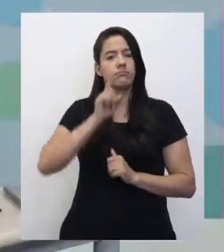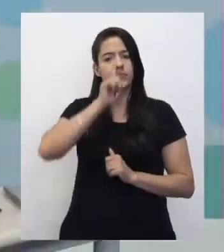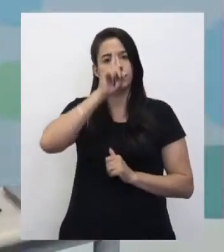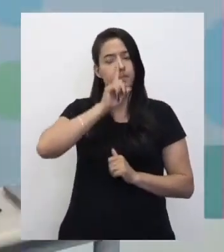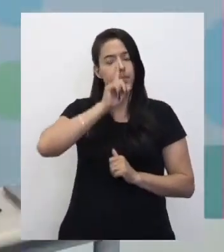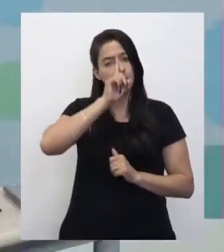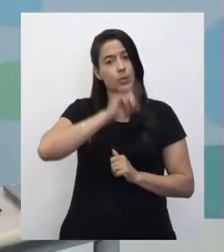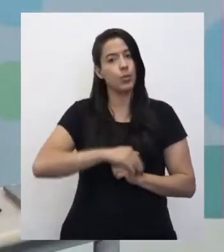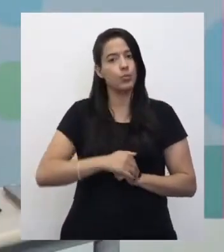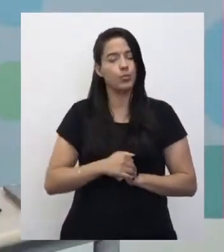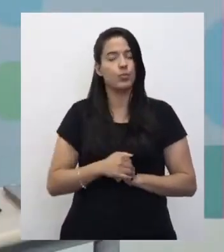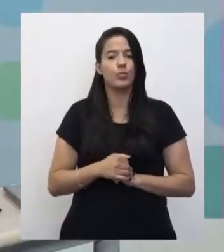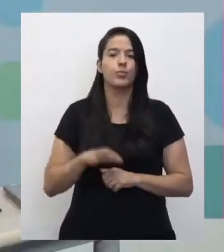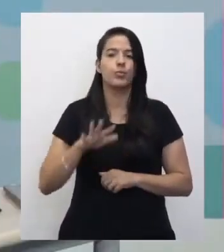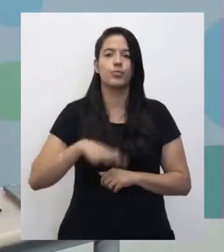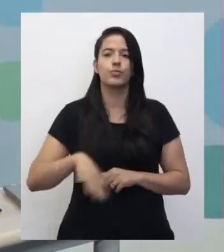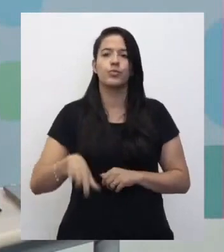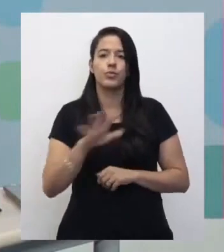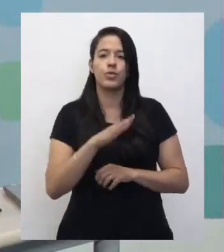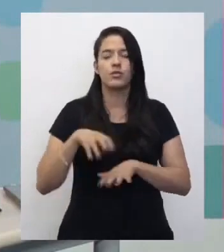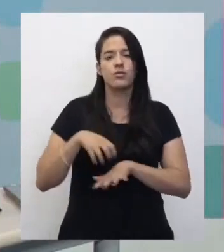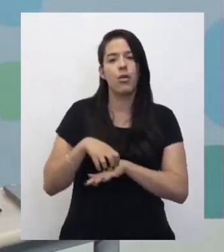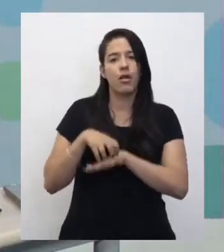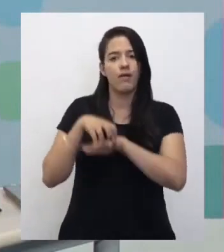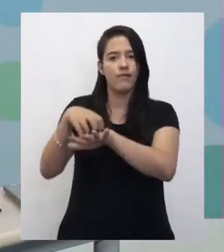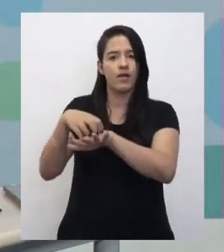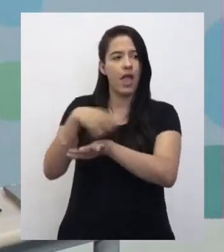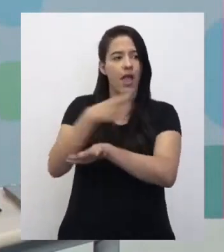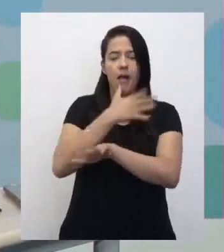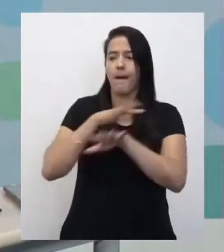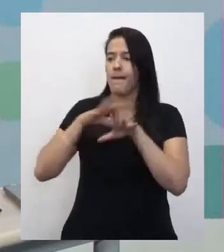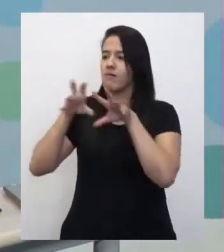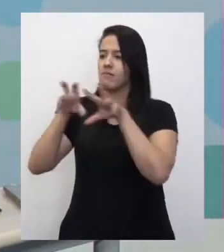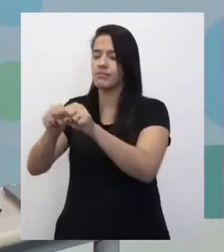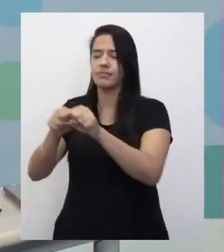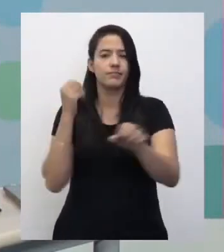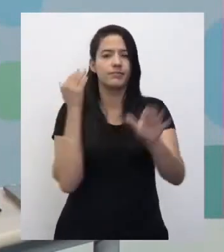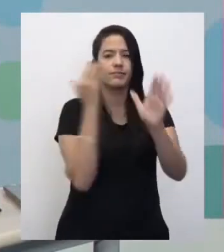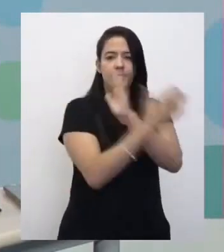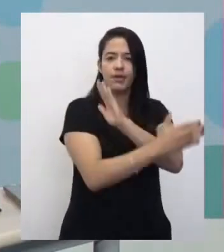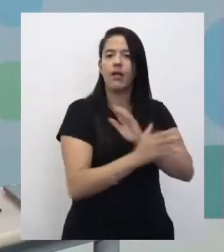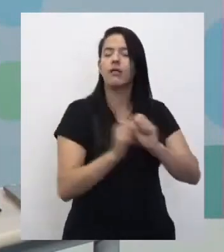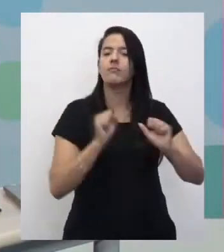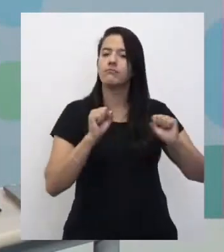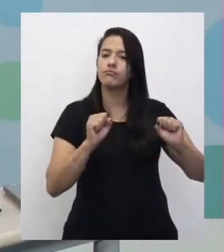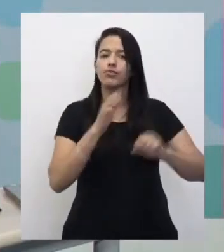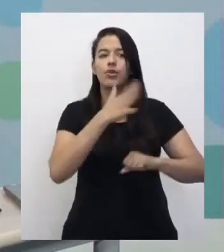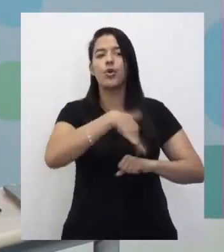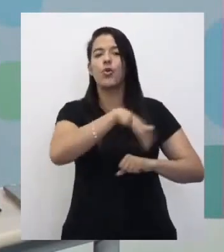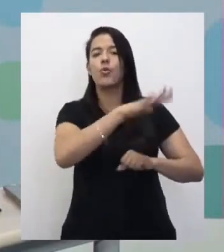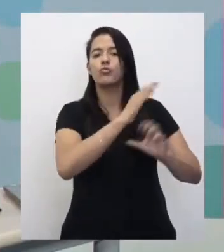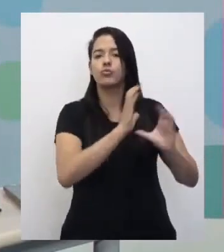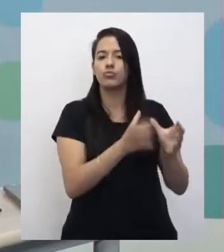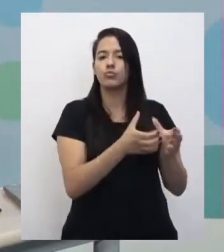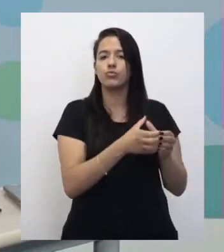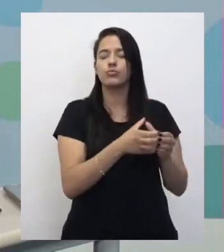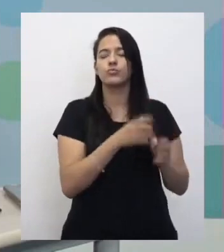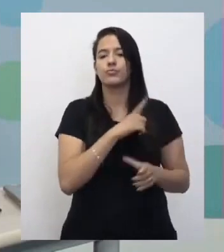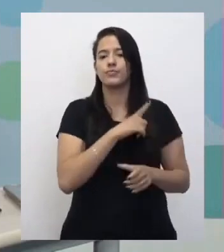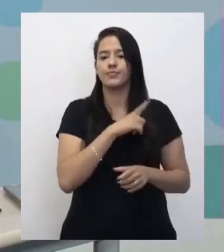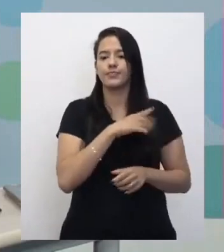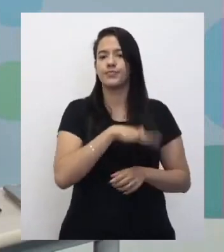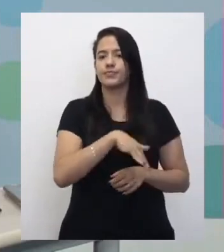estavam sujeitos a terem as cargas que eles estavam transportando roubadas por alguns outros grupos aí, porque